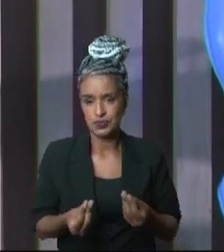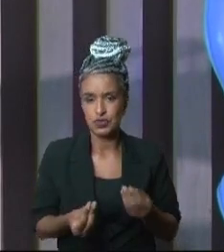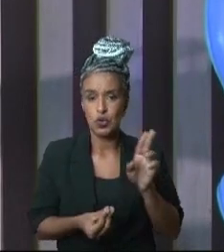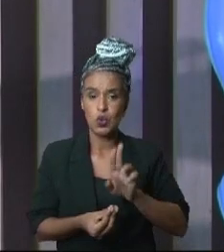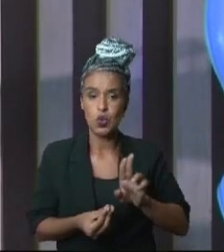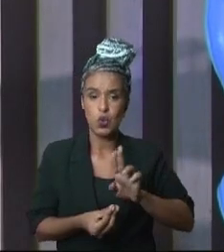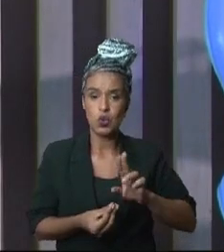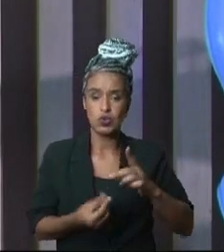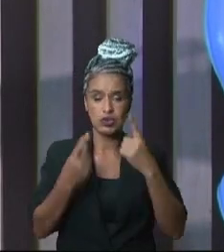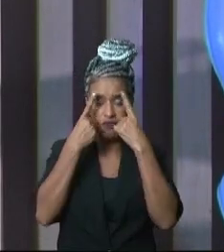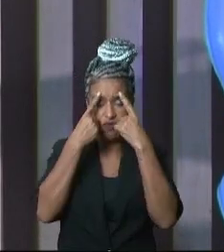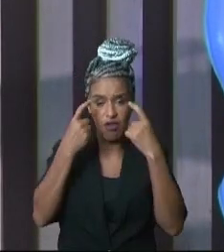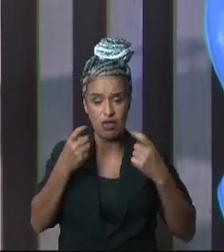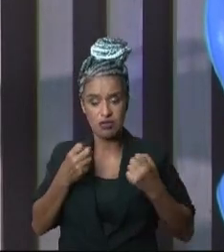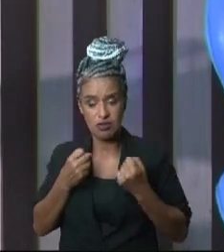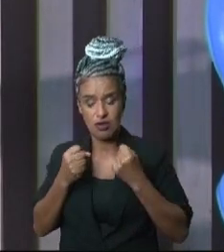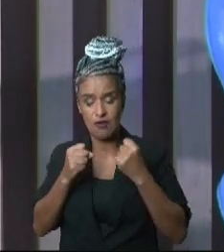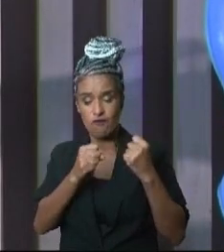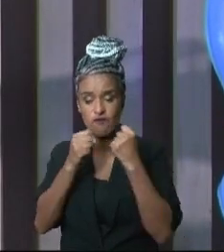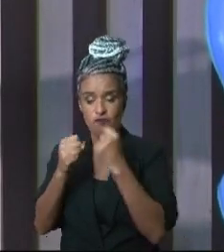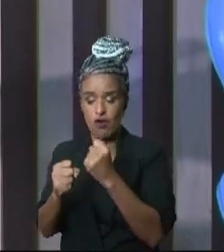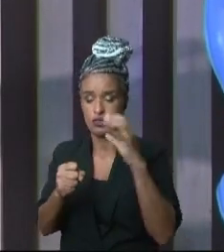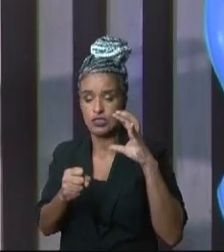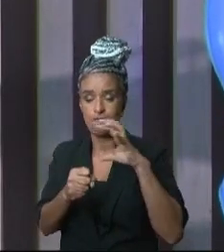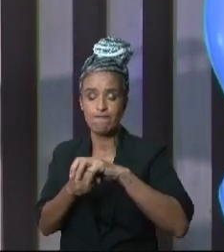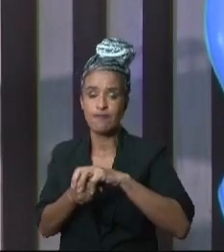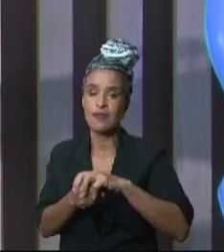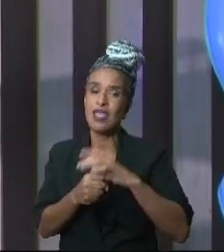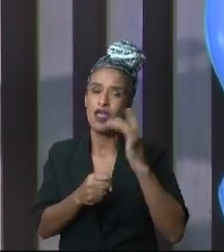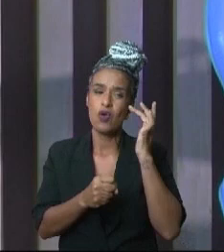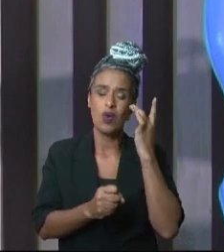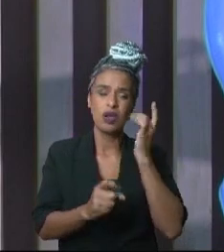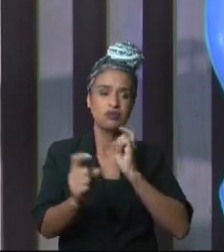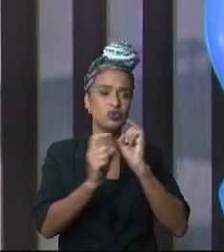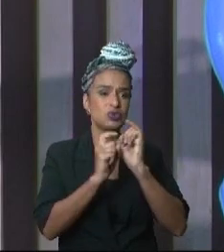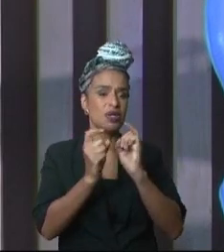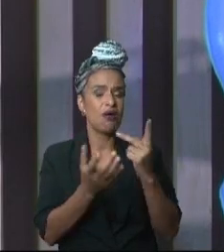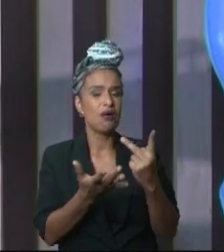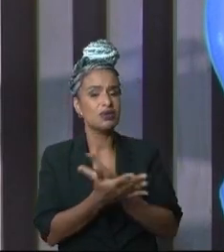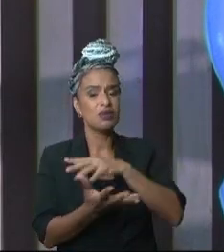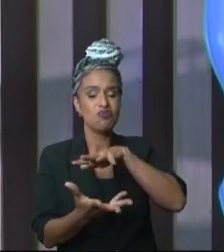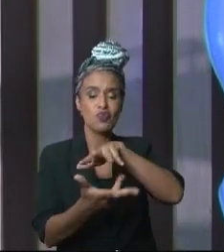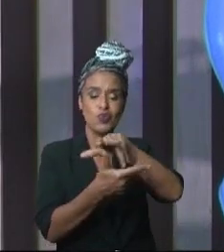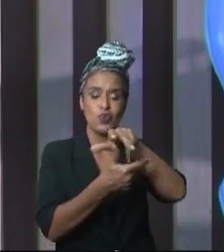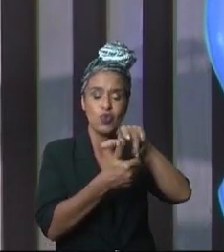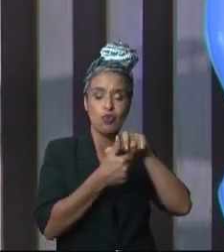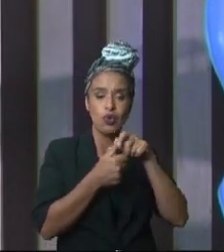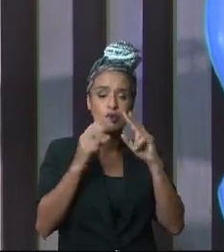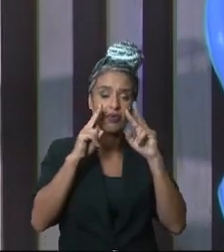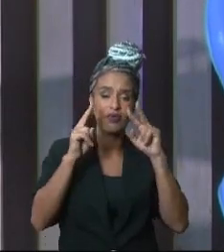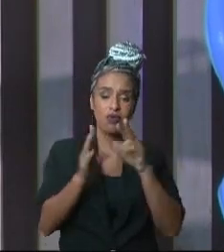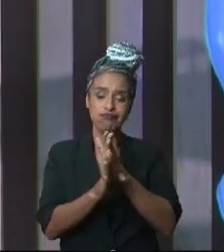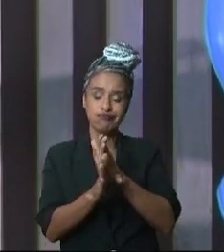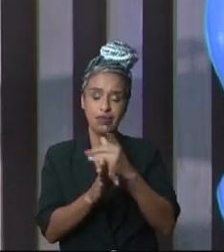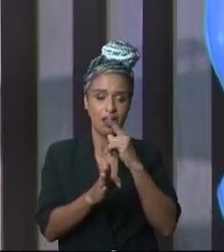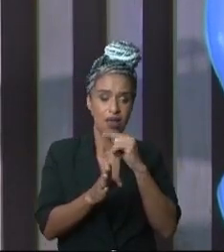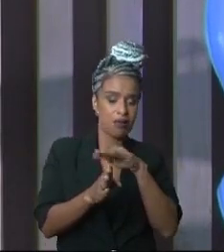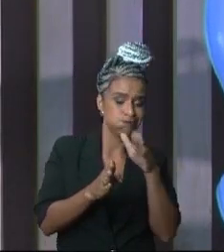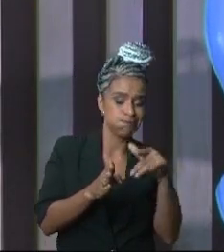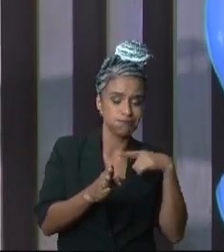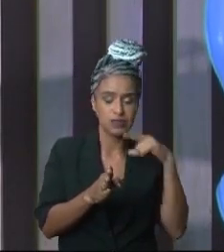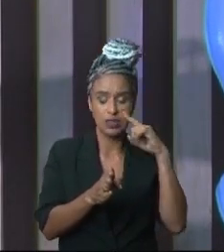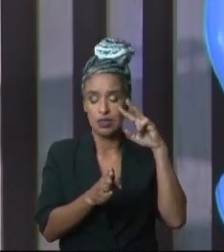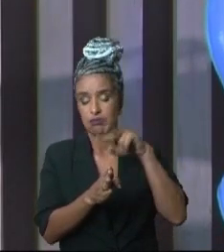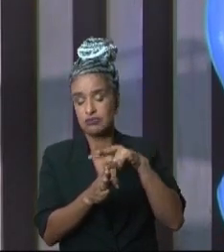da força. Eu começo com isso porque eu acho que nenhuma discussão do que está acontecendo no mundo do ponto de vista transatlântico ou europeu não